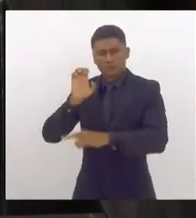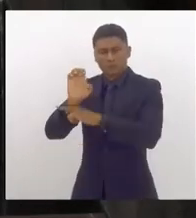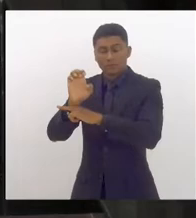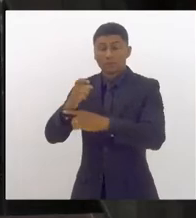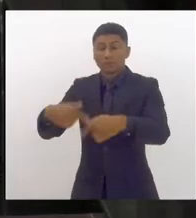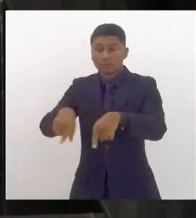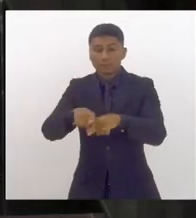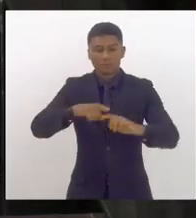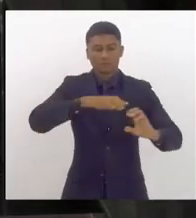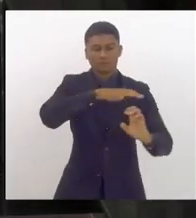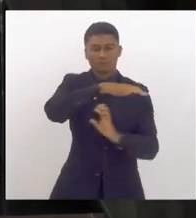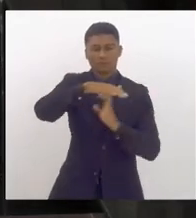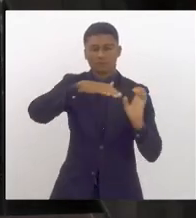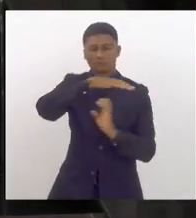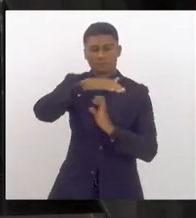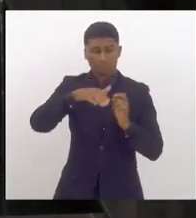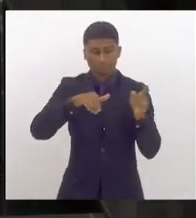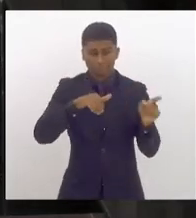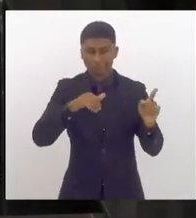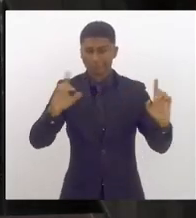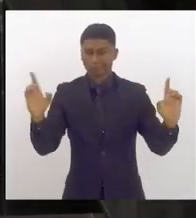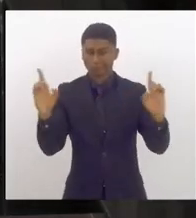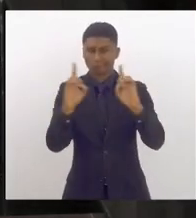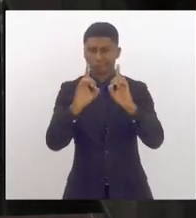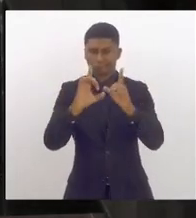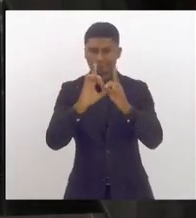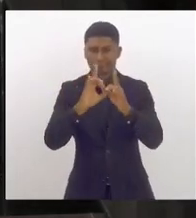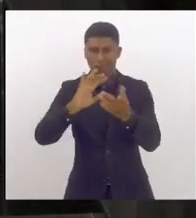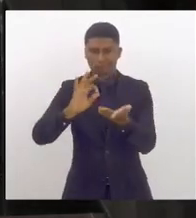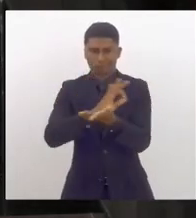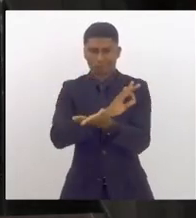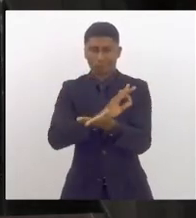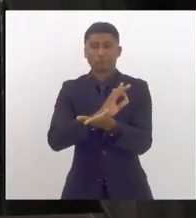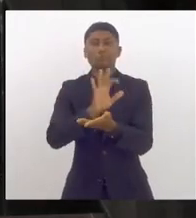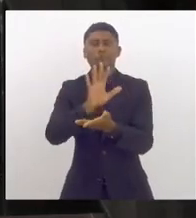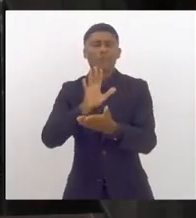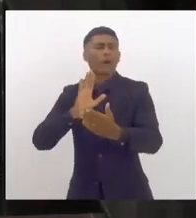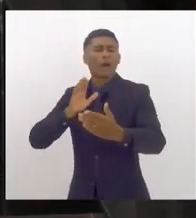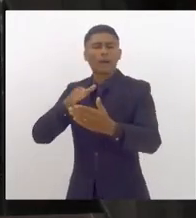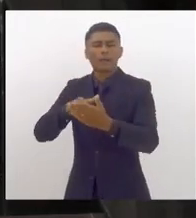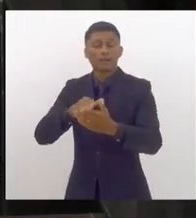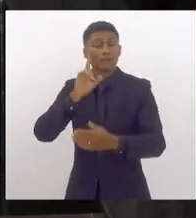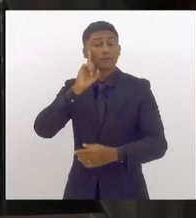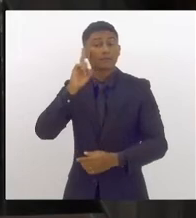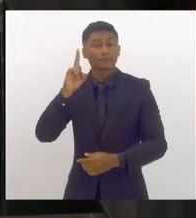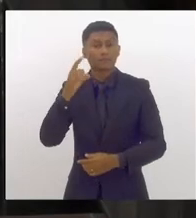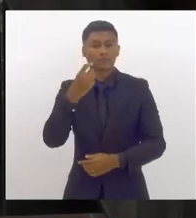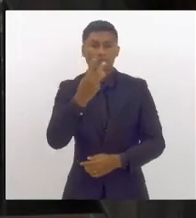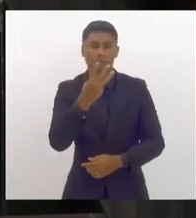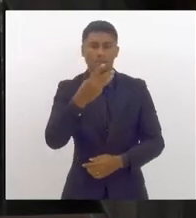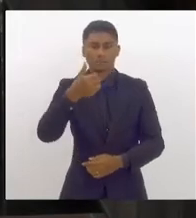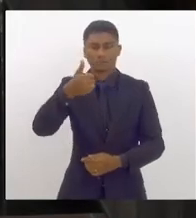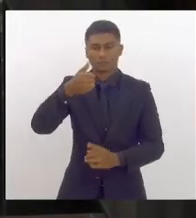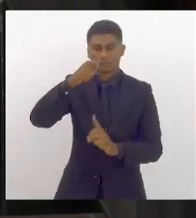SuperVia também sua vale até Trinta e Um de dezembro de 2022